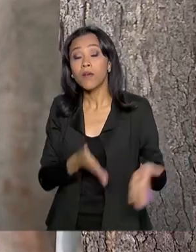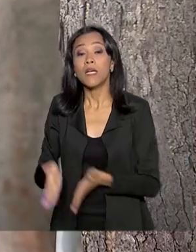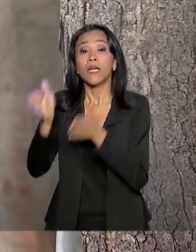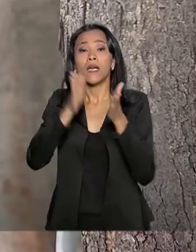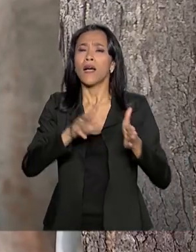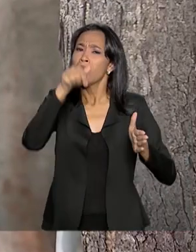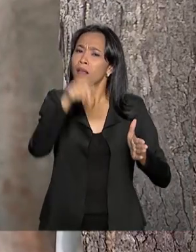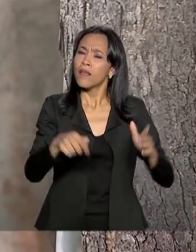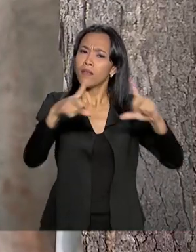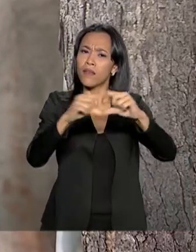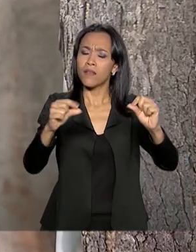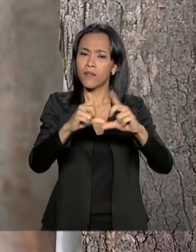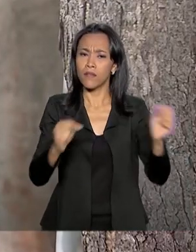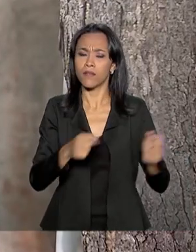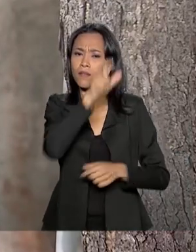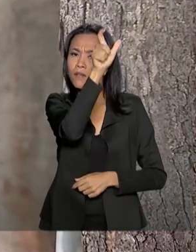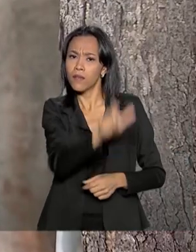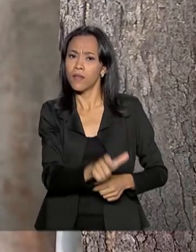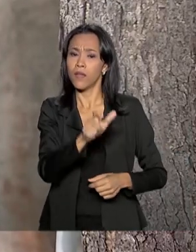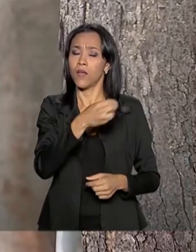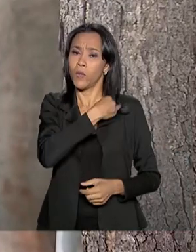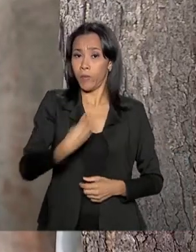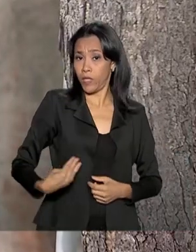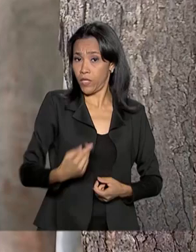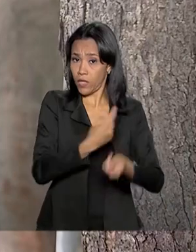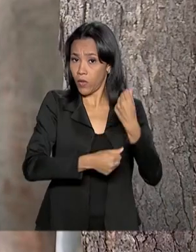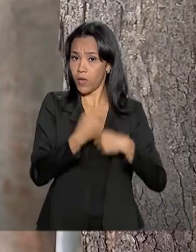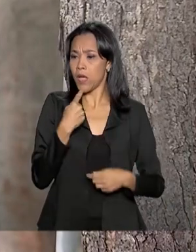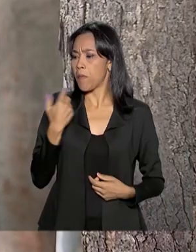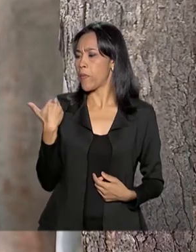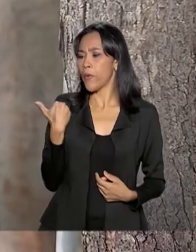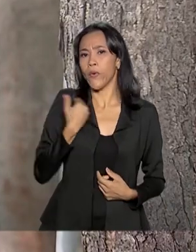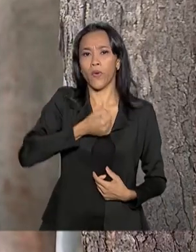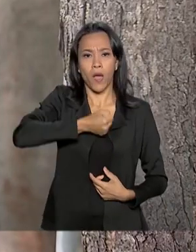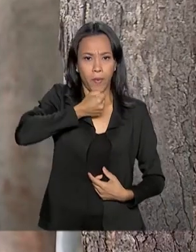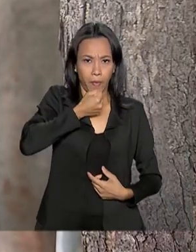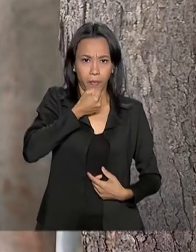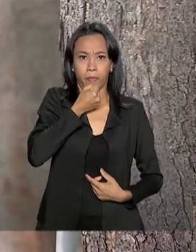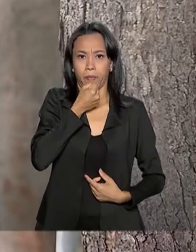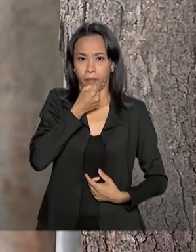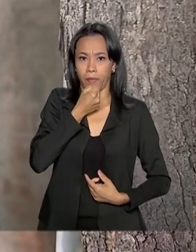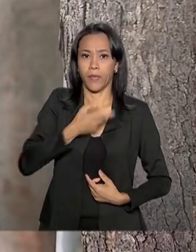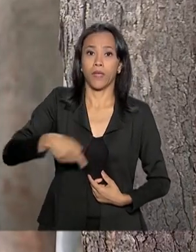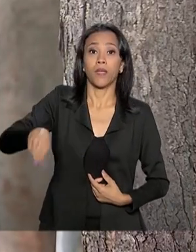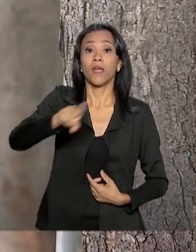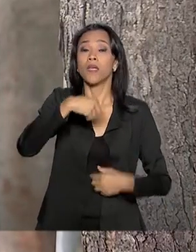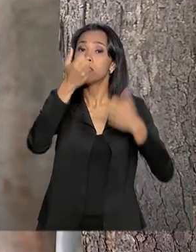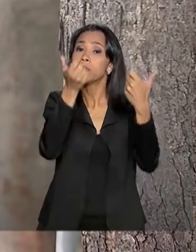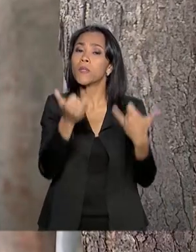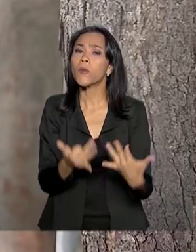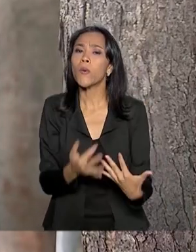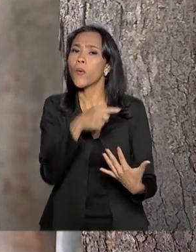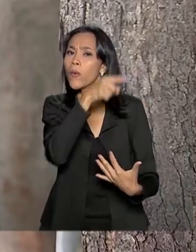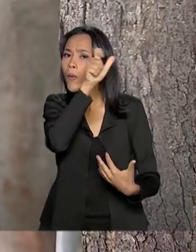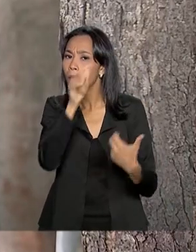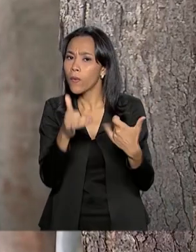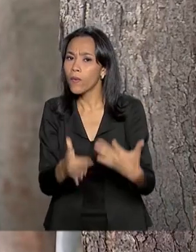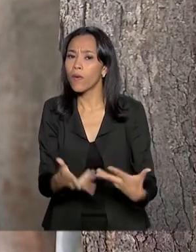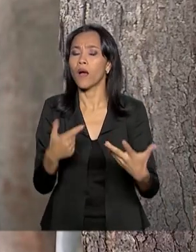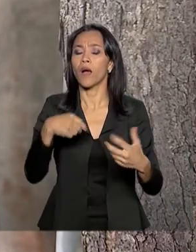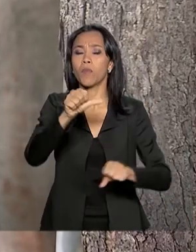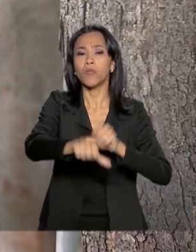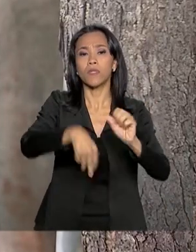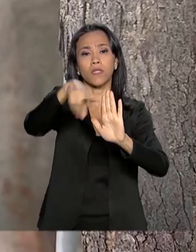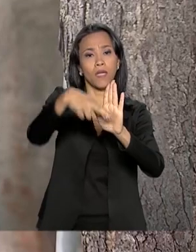ministro da economia paulo guedes conversou há pouco com a imprensa ele falou sobre a reforma da previdência que vai trazer também um